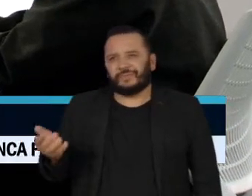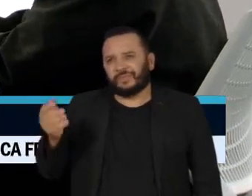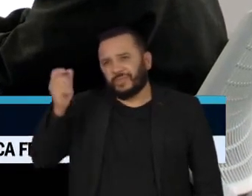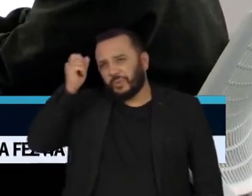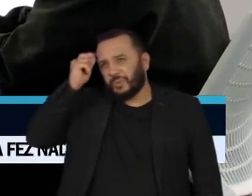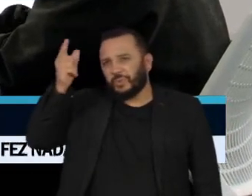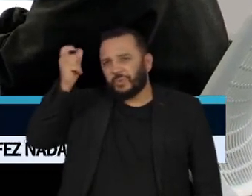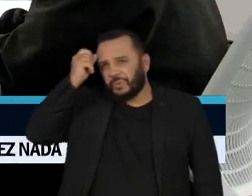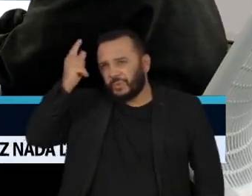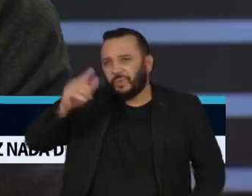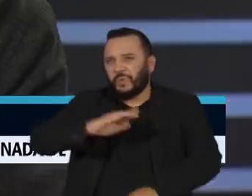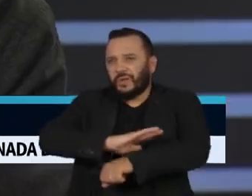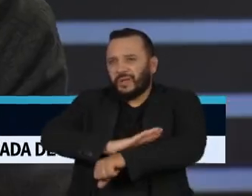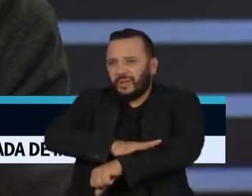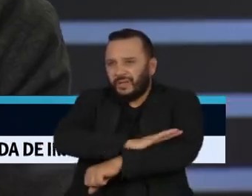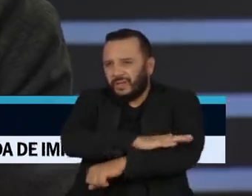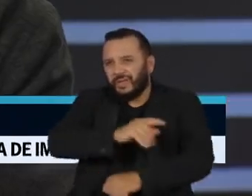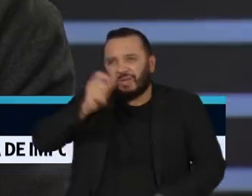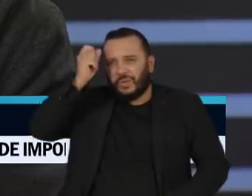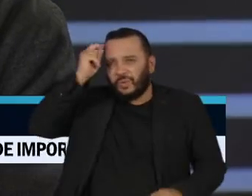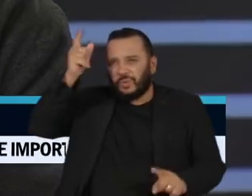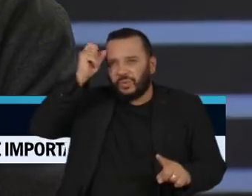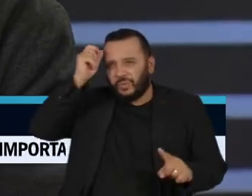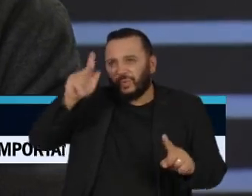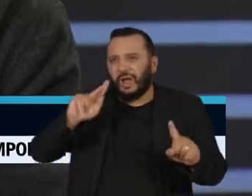misógina Cultura homofóbica